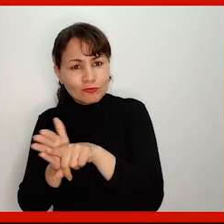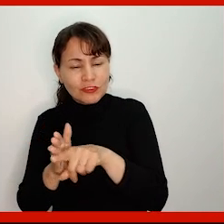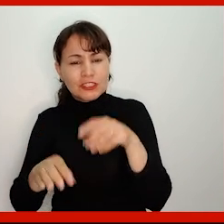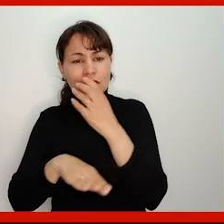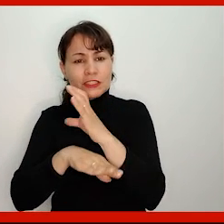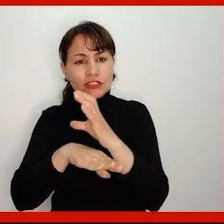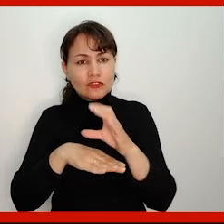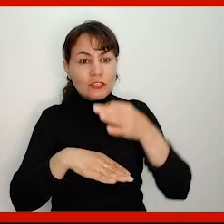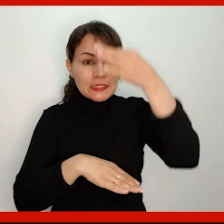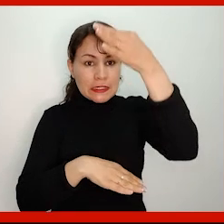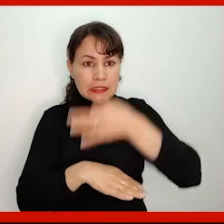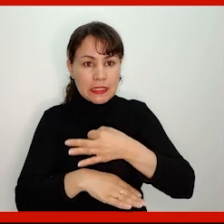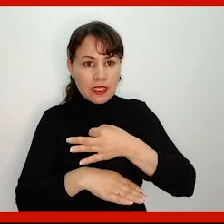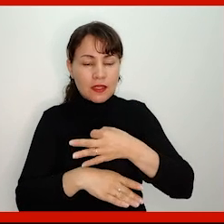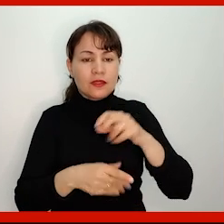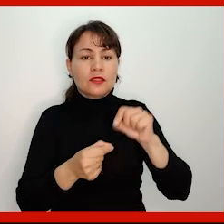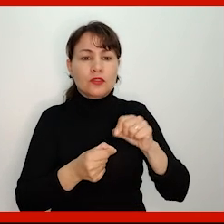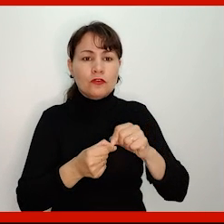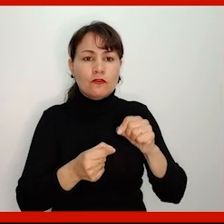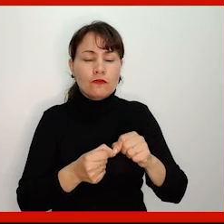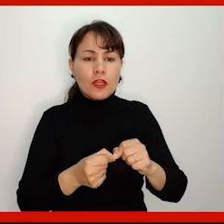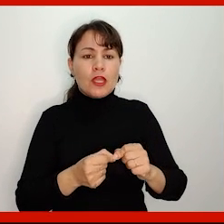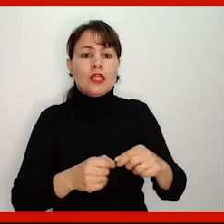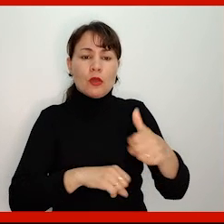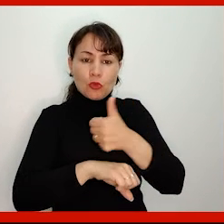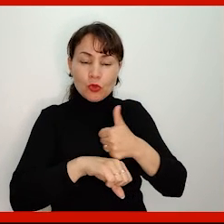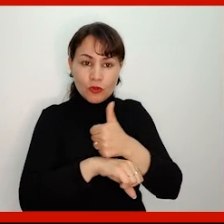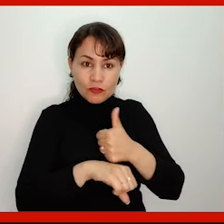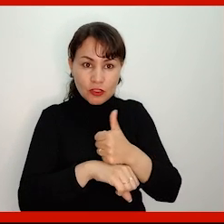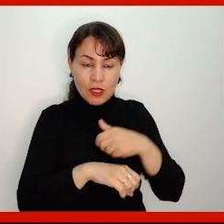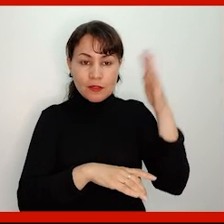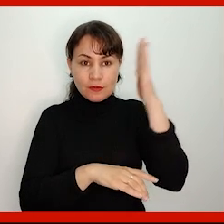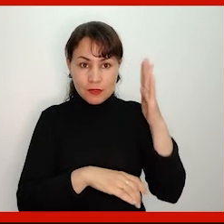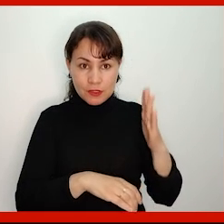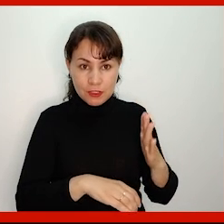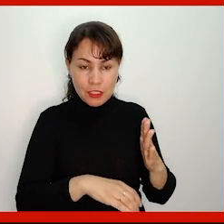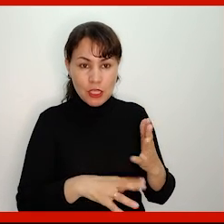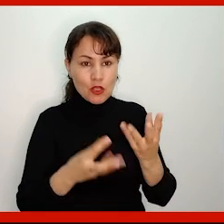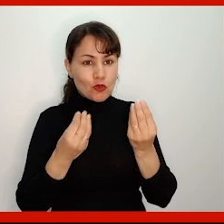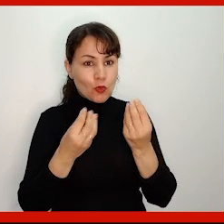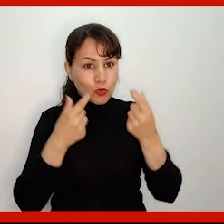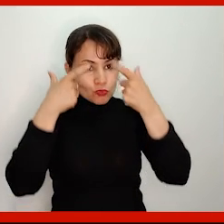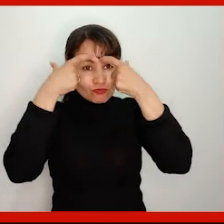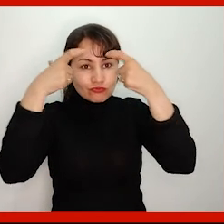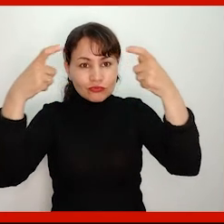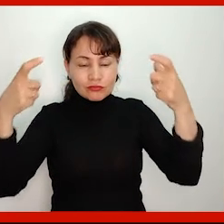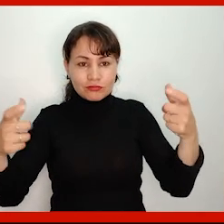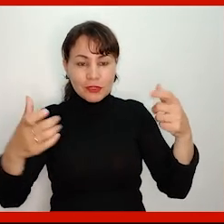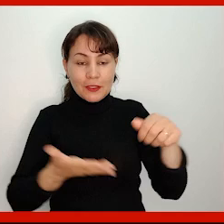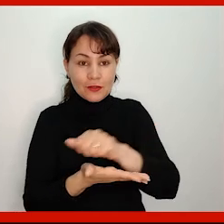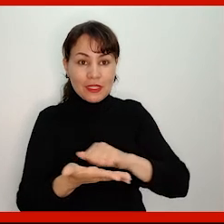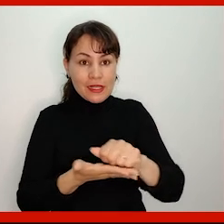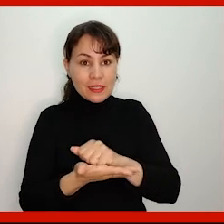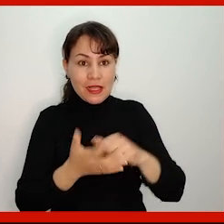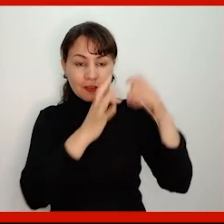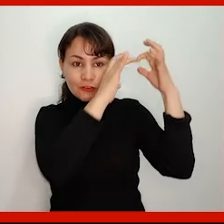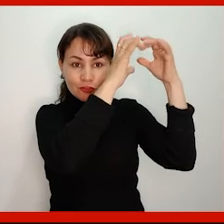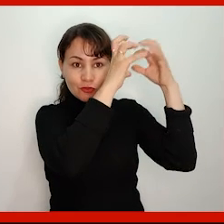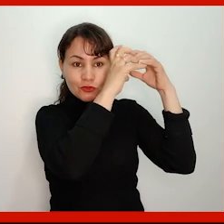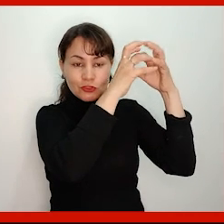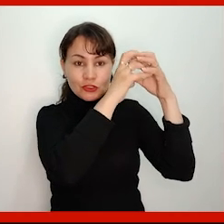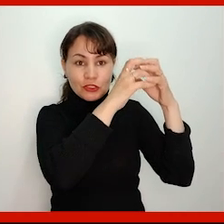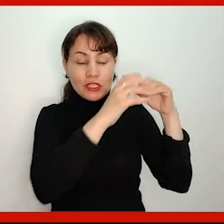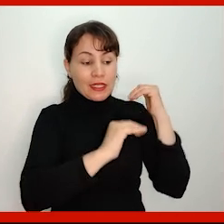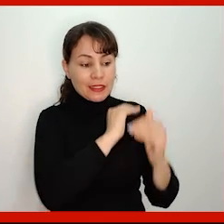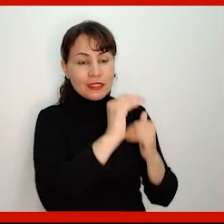de pesquisas científicas sérias, feitas por profissionais brasileiros com bastante conhecimento nas